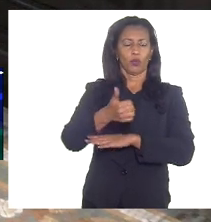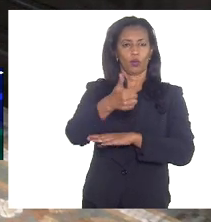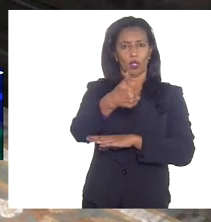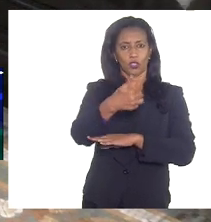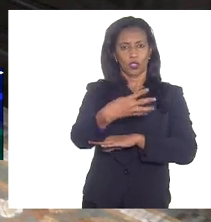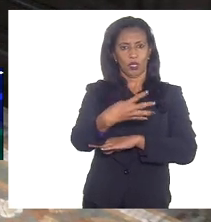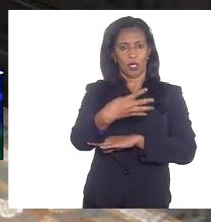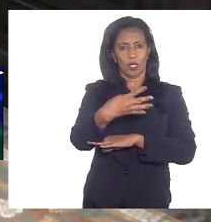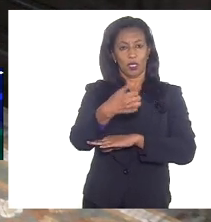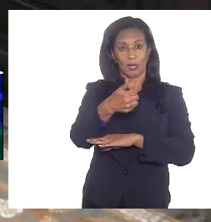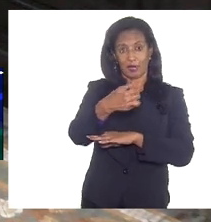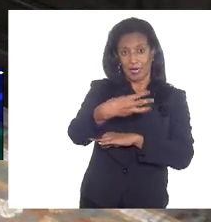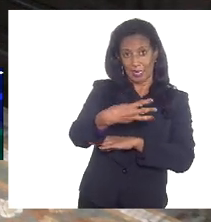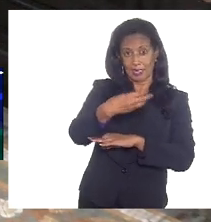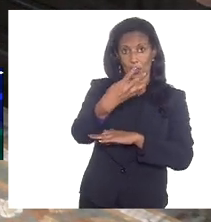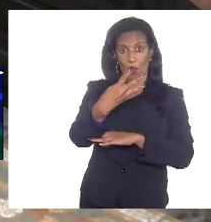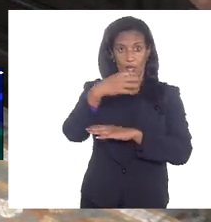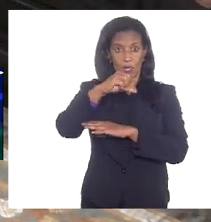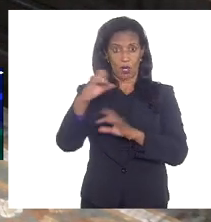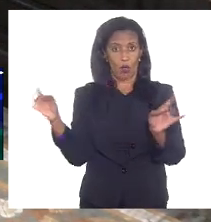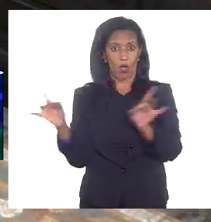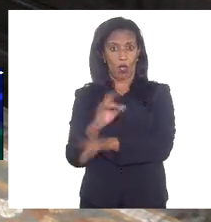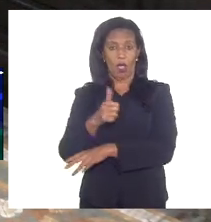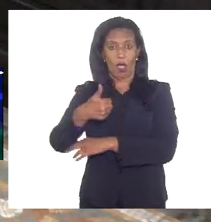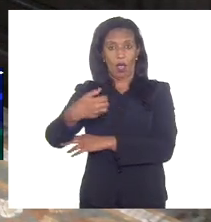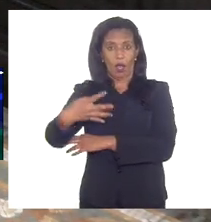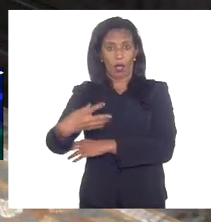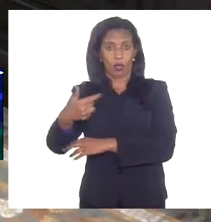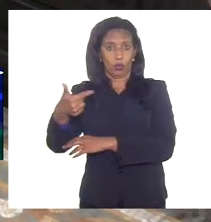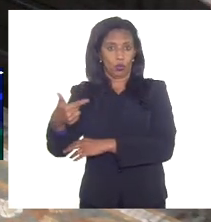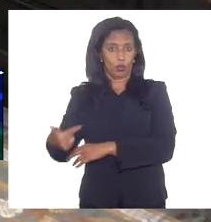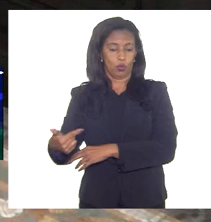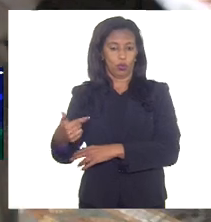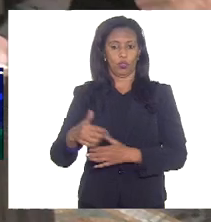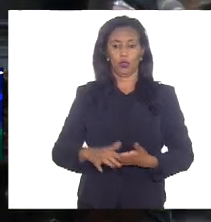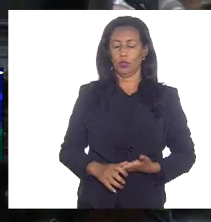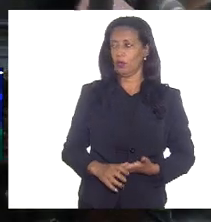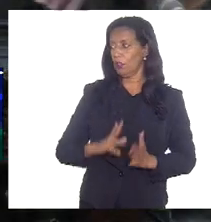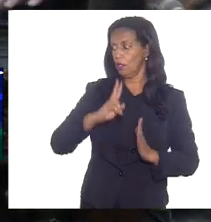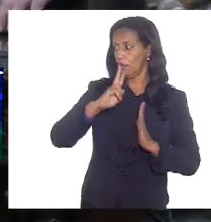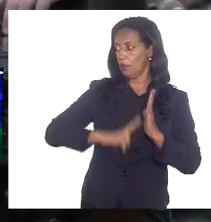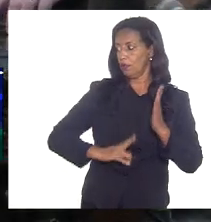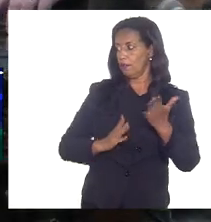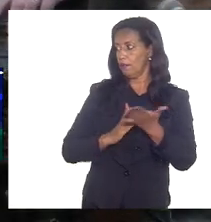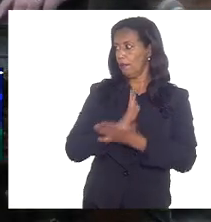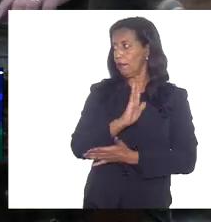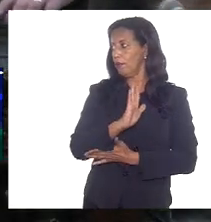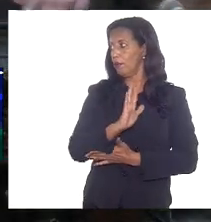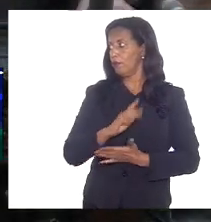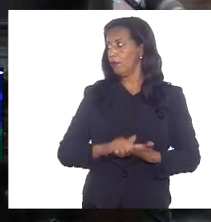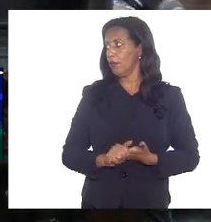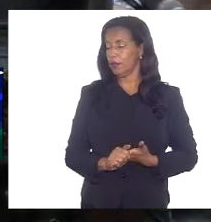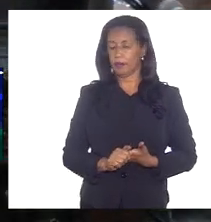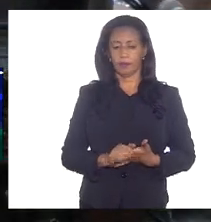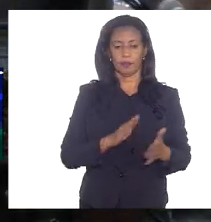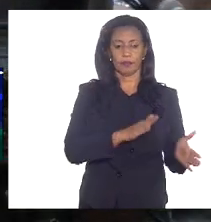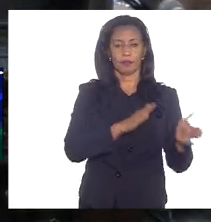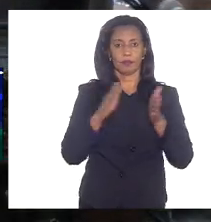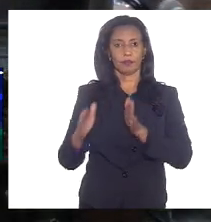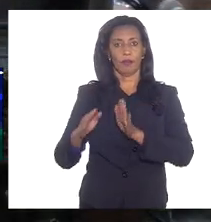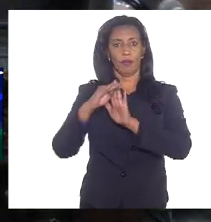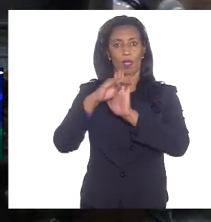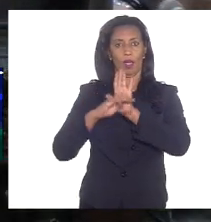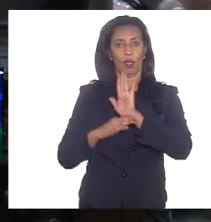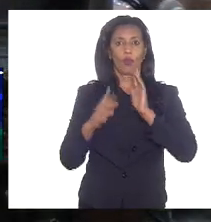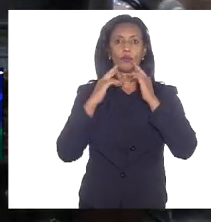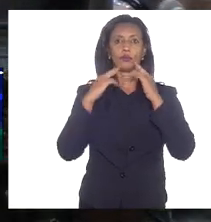e 49 minutos, encerrou-se às 14 horas e 2 minutos. Lida e aprovada a ata, passa-se à ordem da